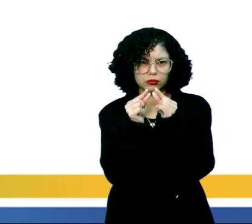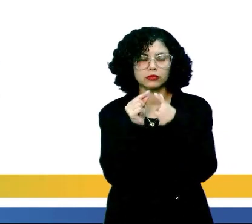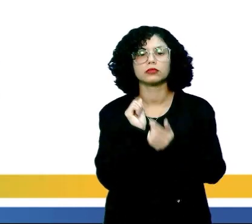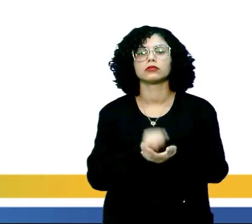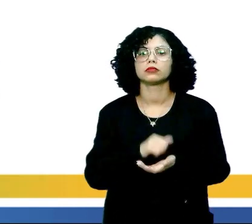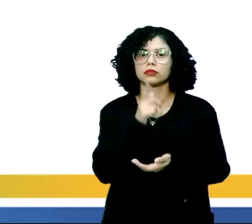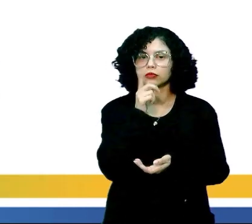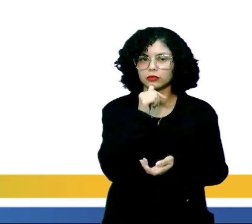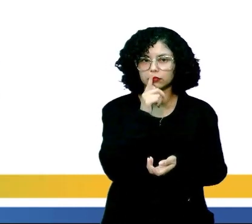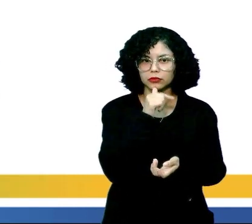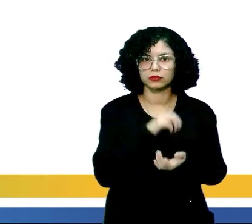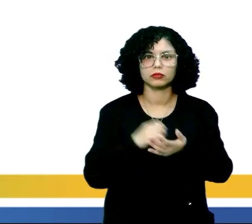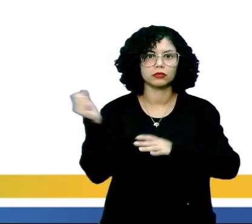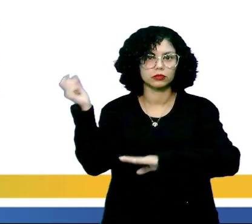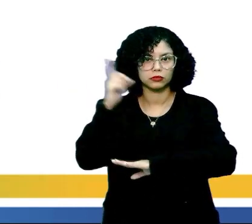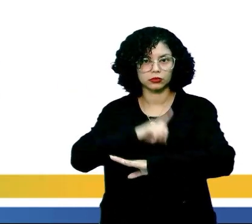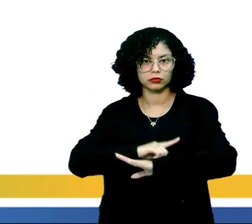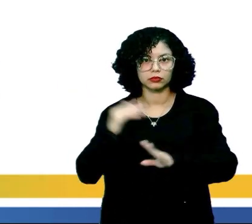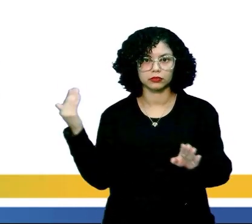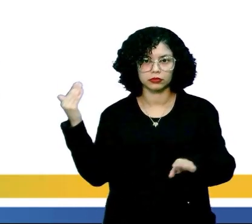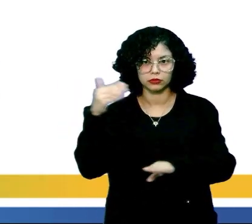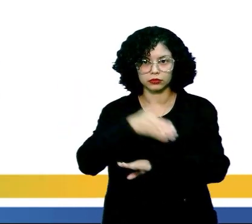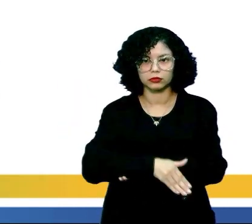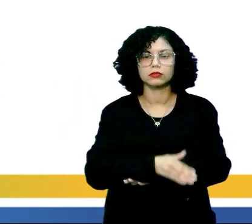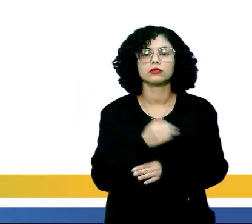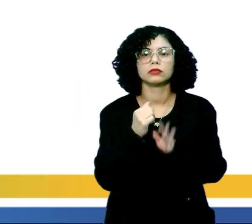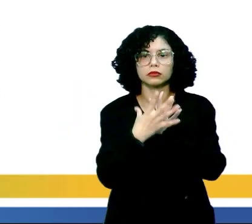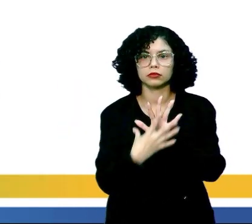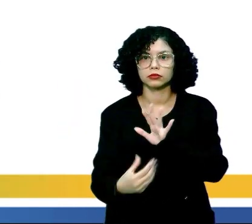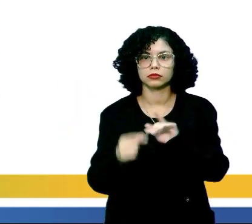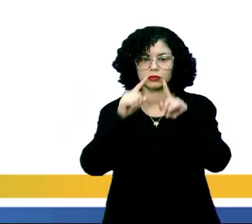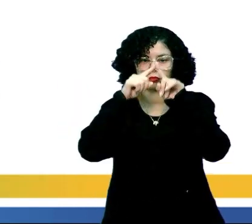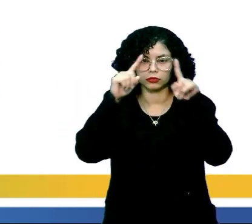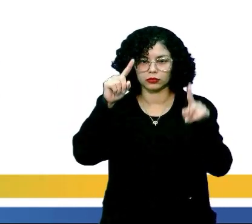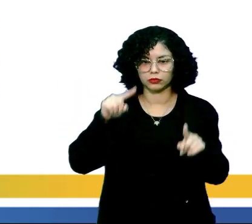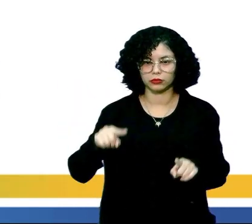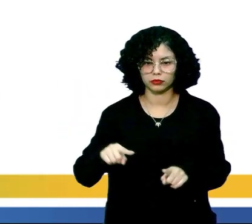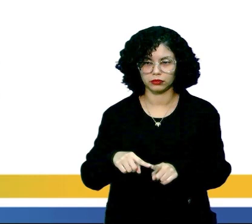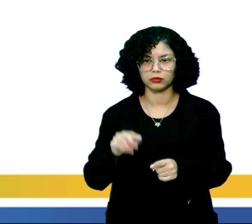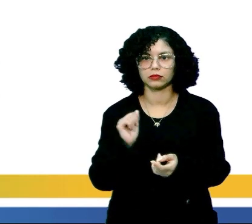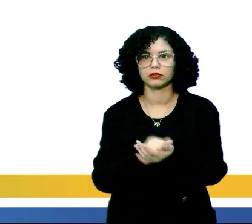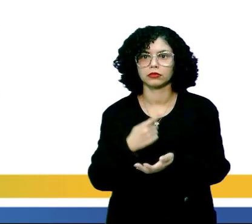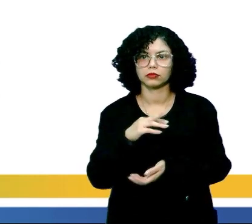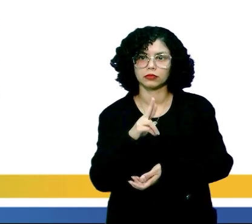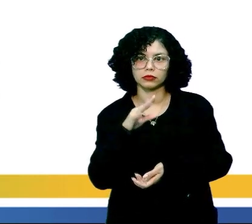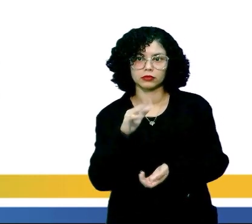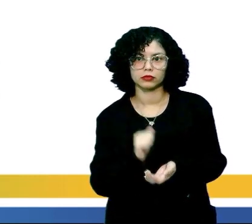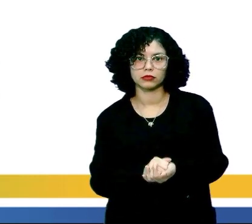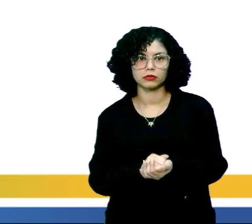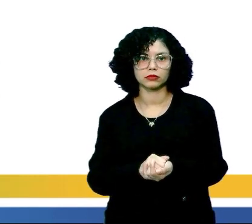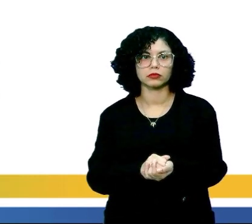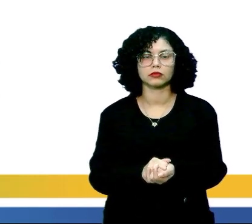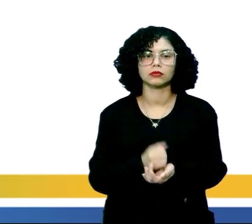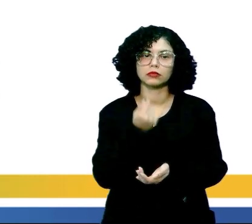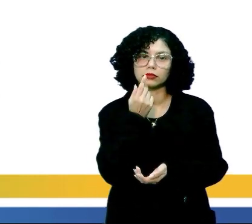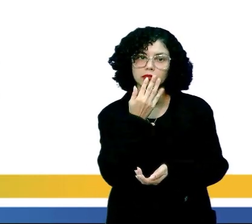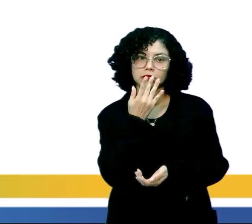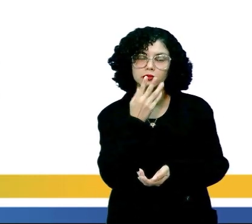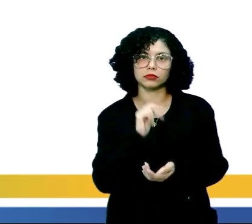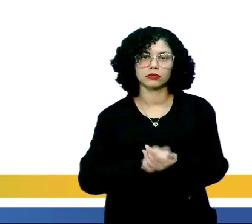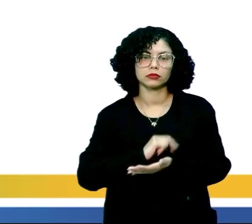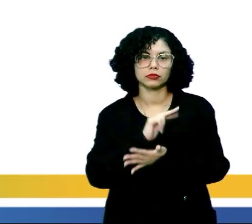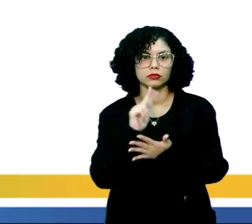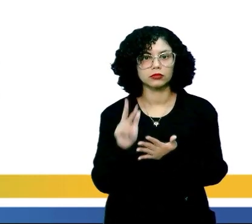são minúsculas bolhas d'água em que a luz se fragmenta, como um prisma. O pavão é um arco-íris